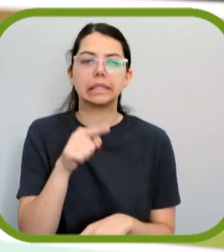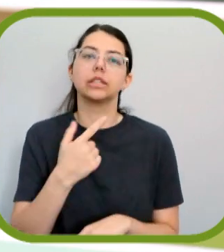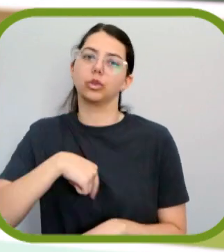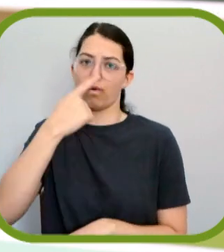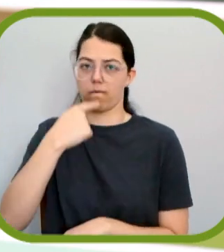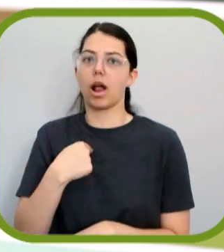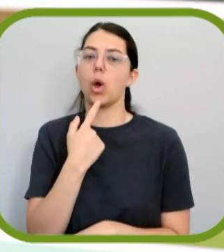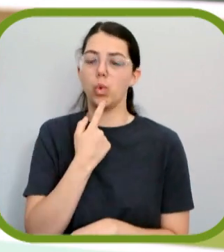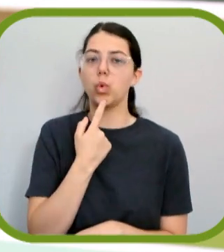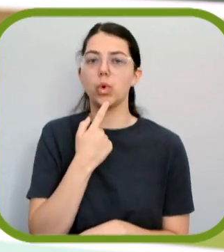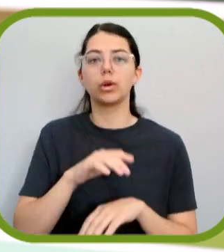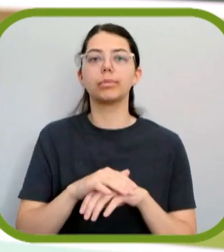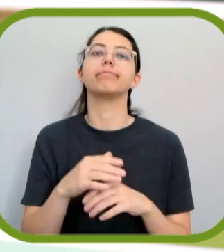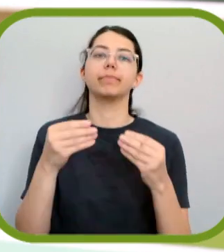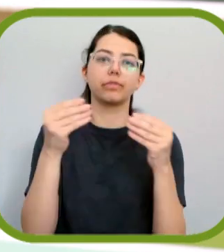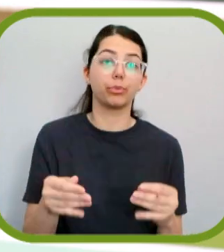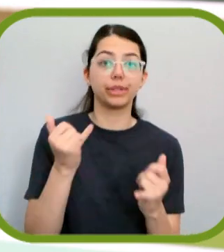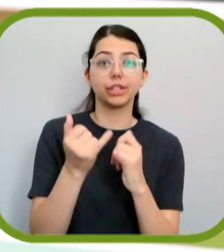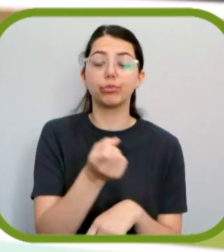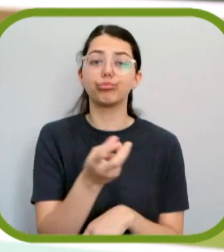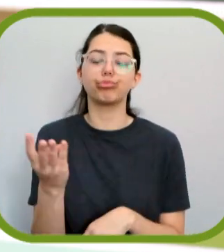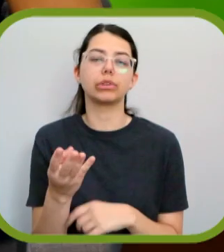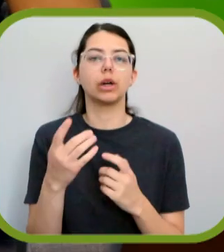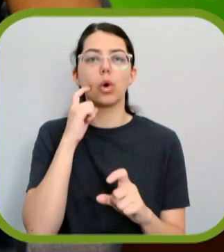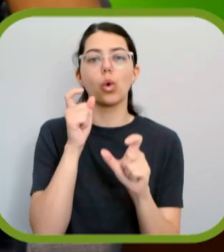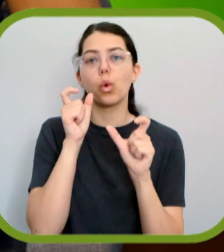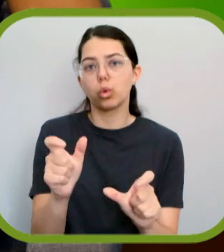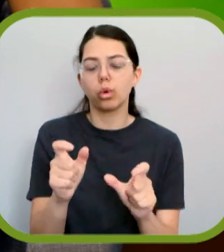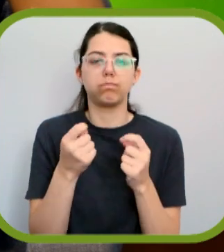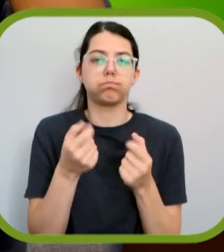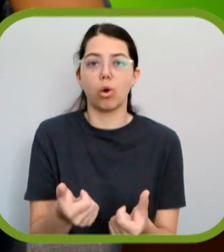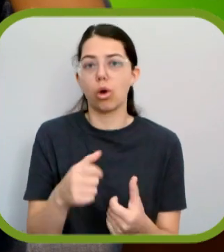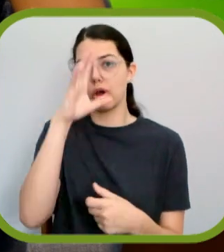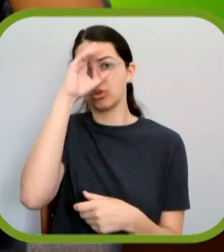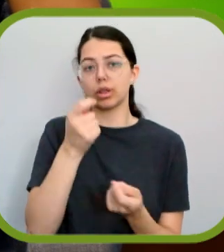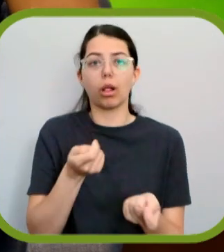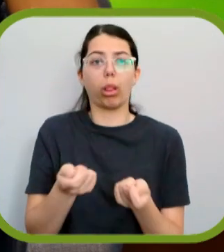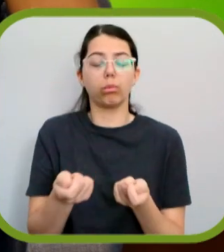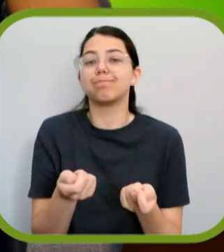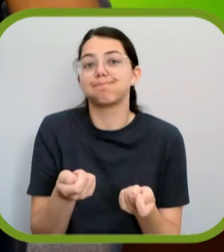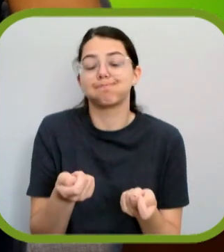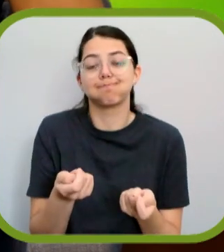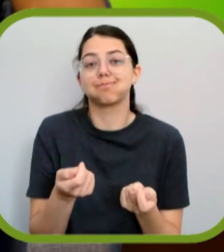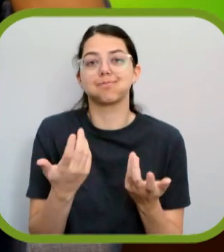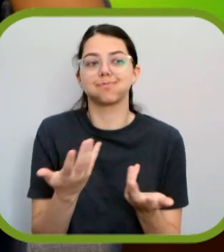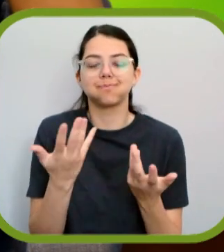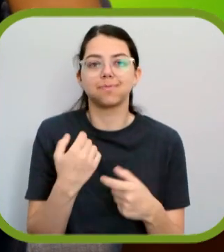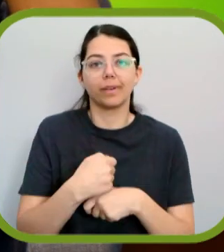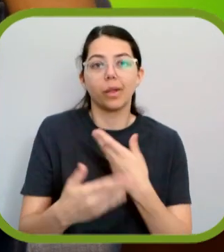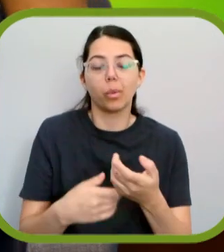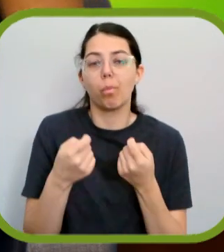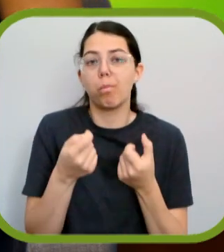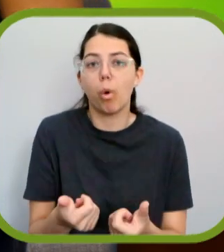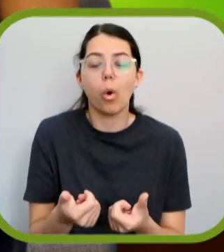nós falhamos muito, porque nas redes sociais, infelizmente, acho que ainda não há grande controlo, o Estado não tem grande mão pelo que